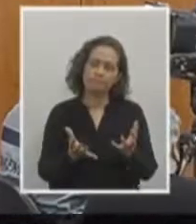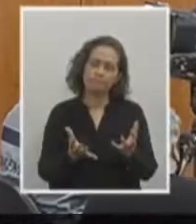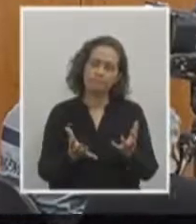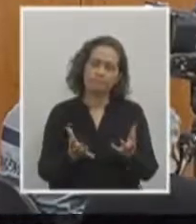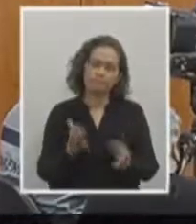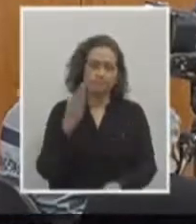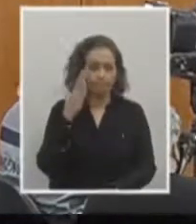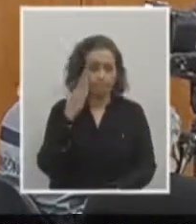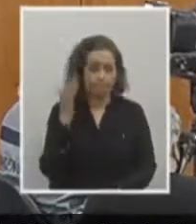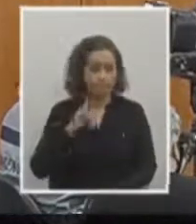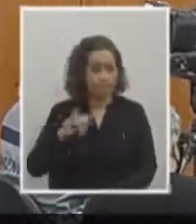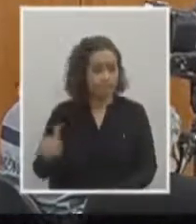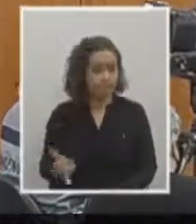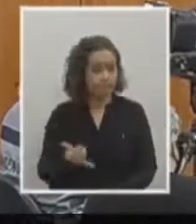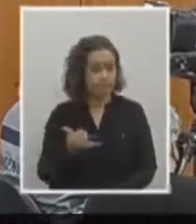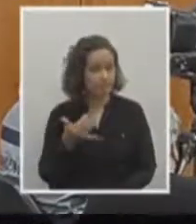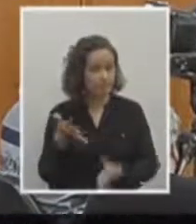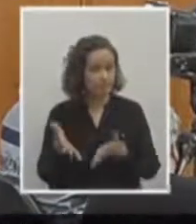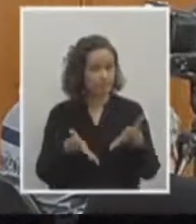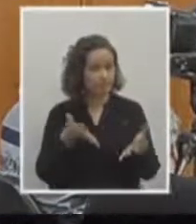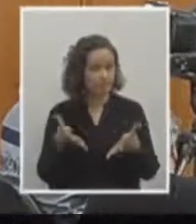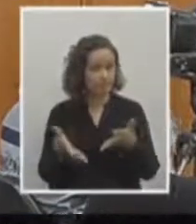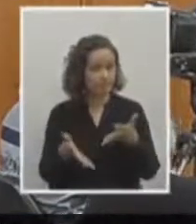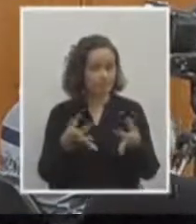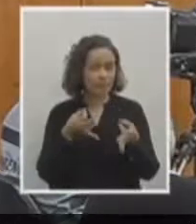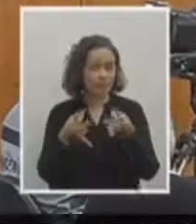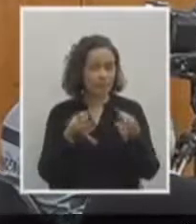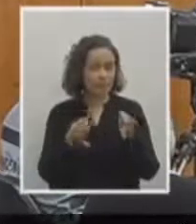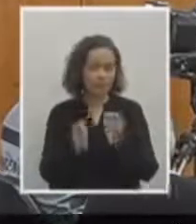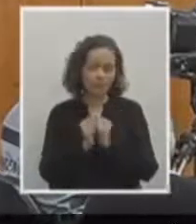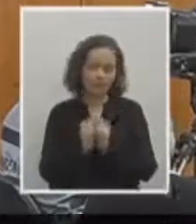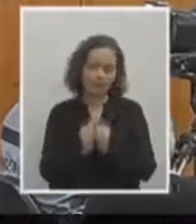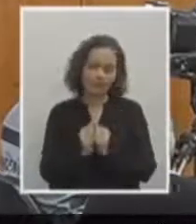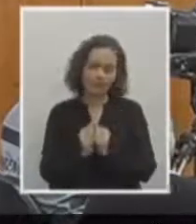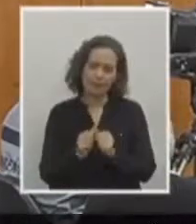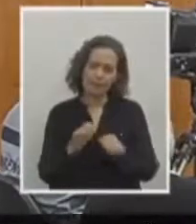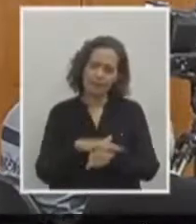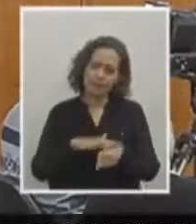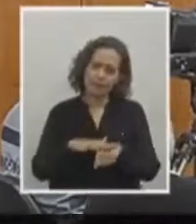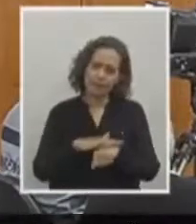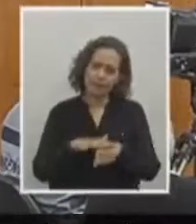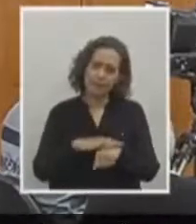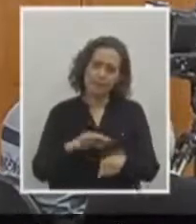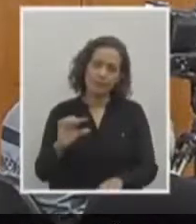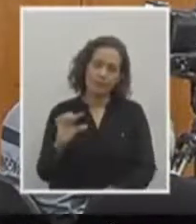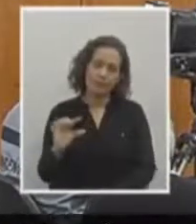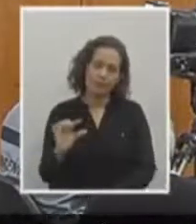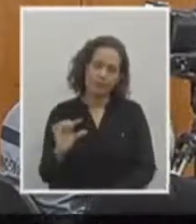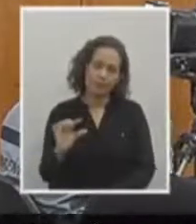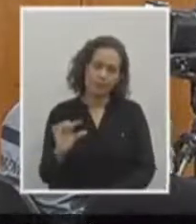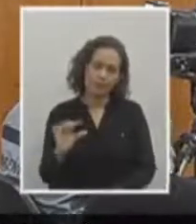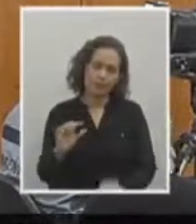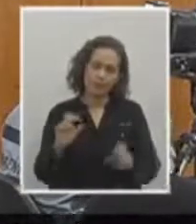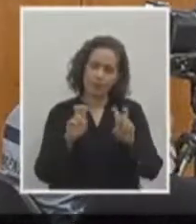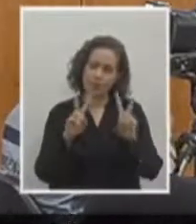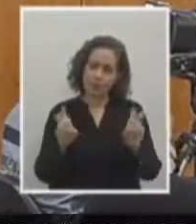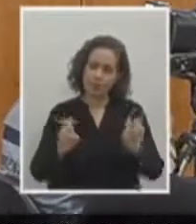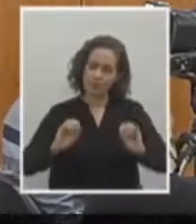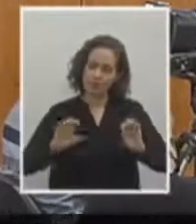agradecer pela oportunidade de estar com você. Iremos conversar um pouco sobre a